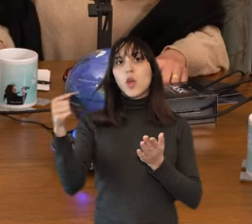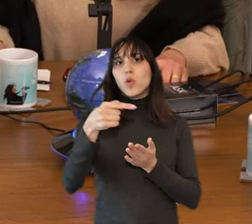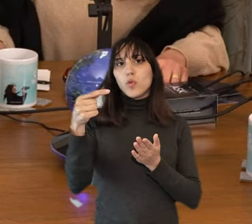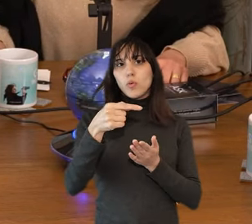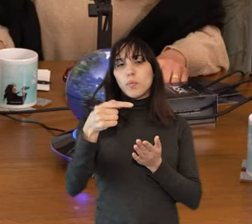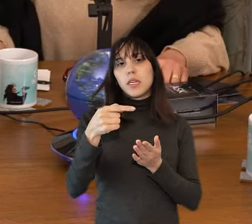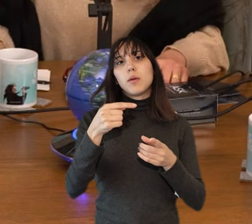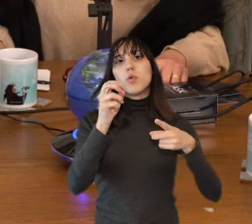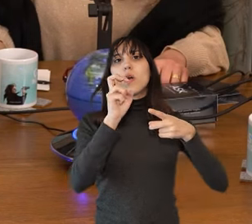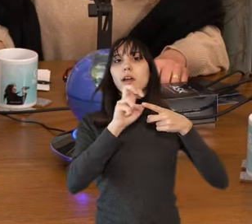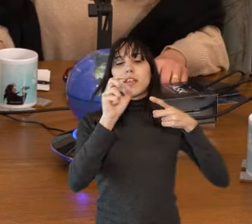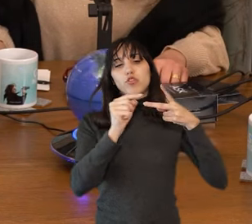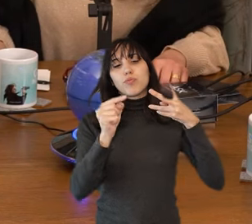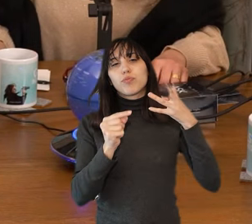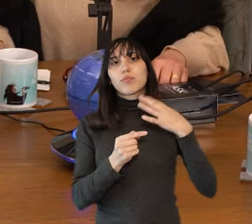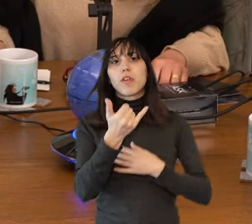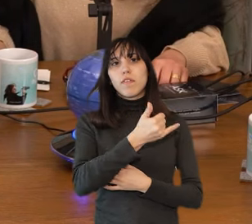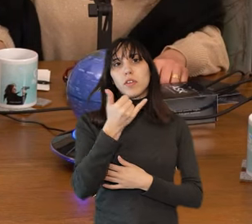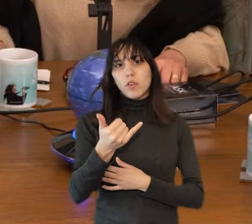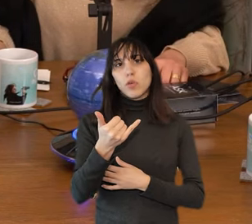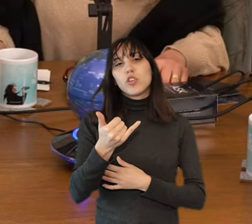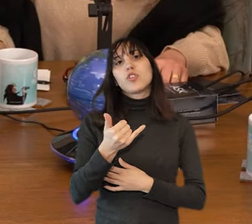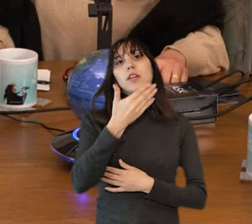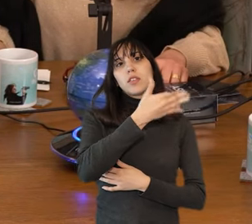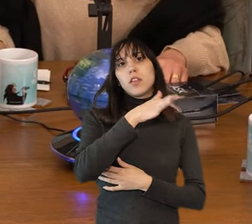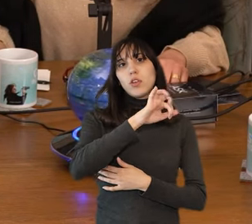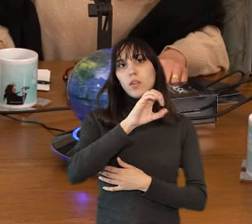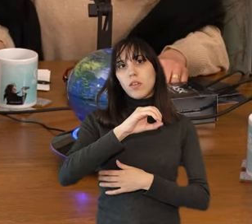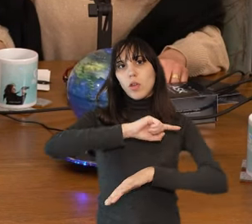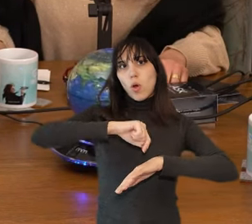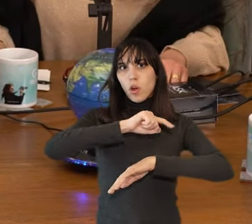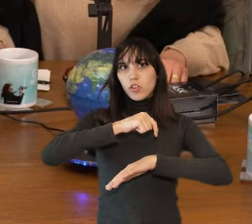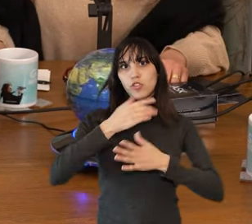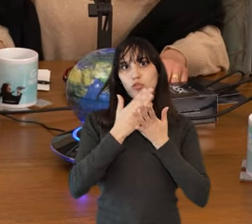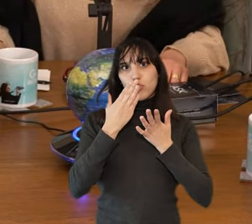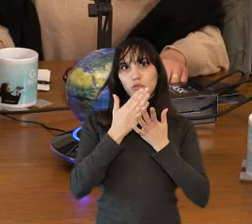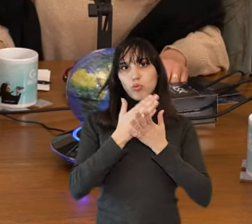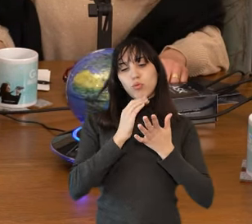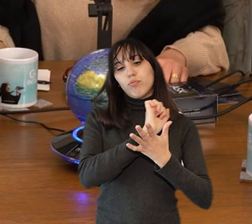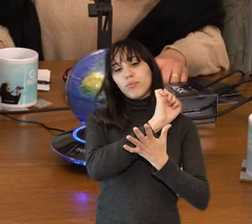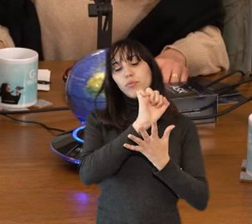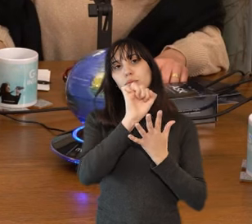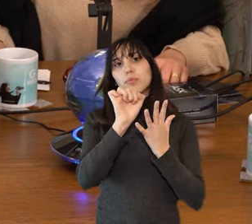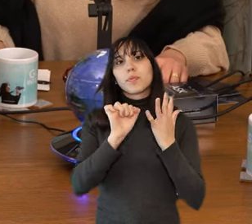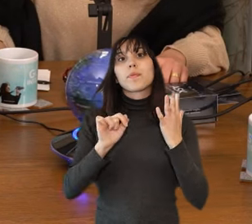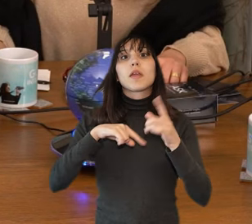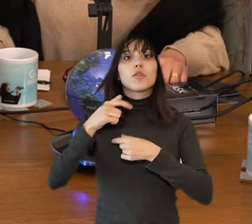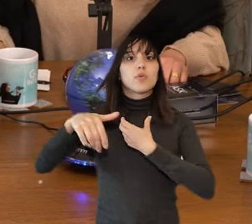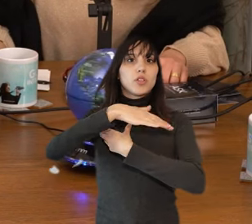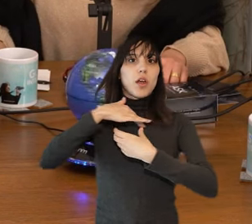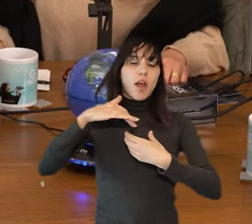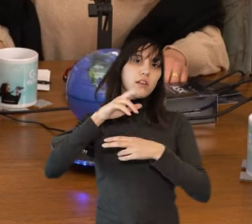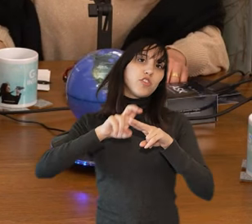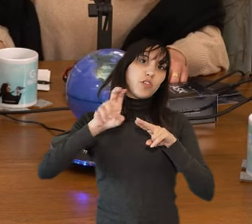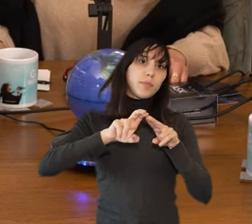22 créditos cada crédito corresponde a 180 horas de estudo e nas diferentes áreas da